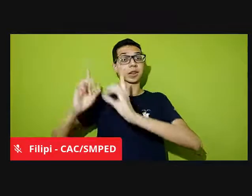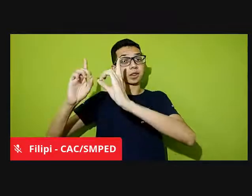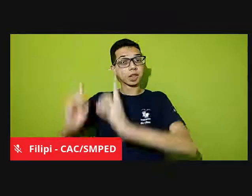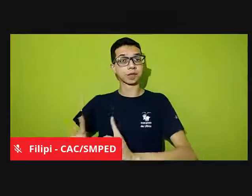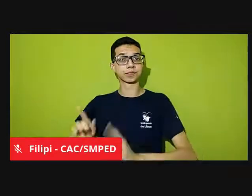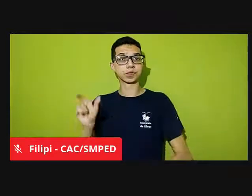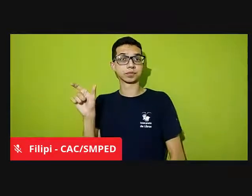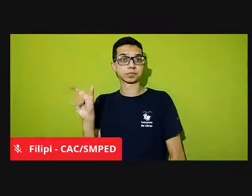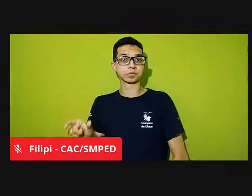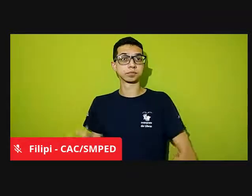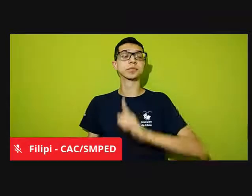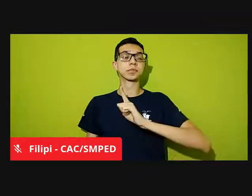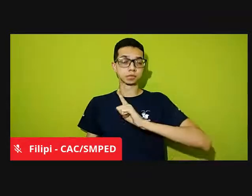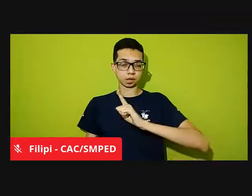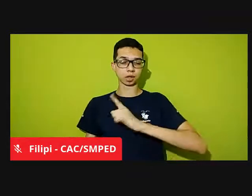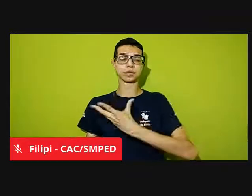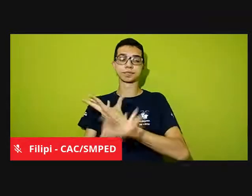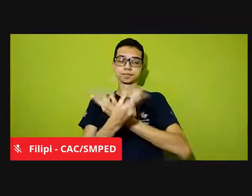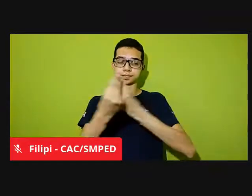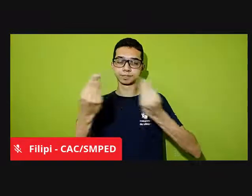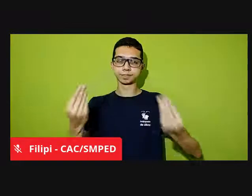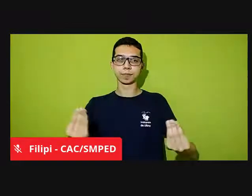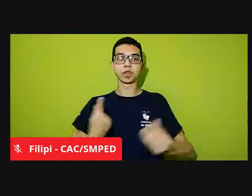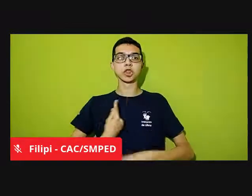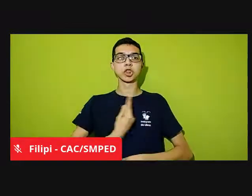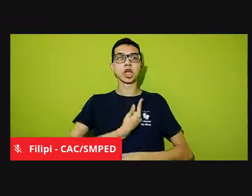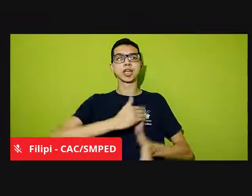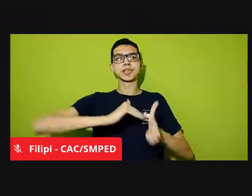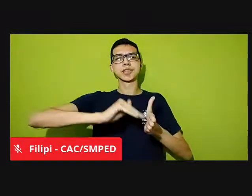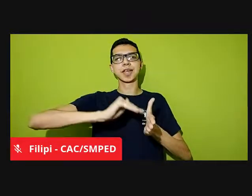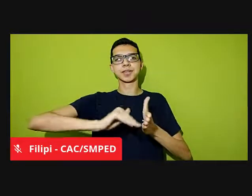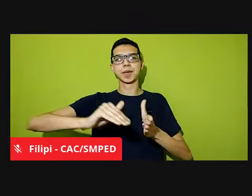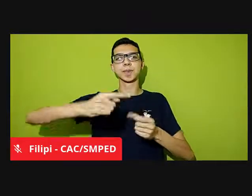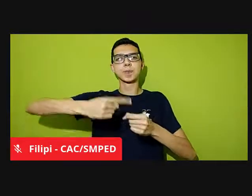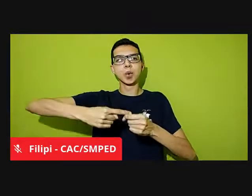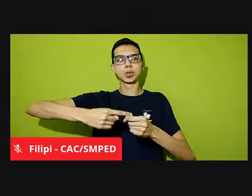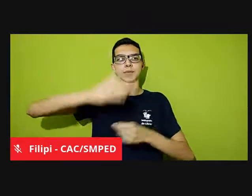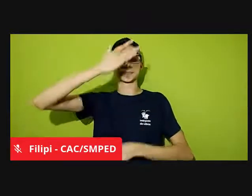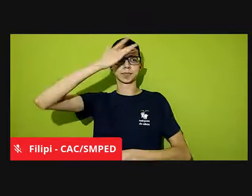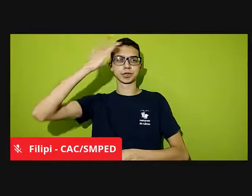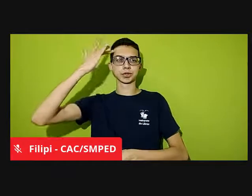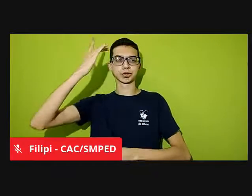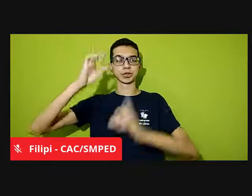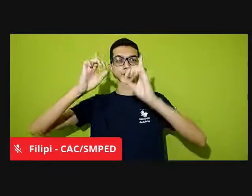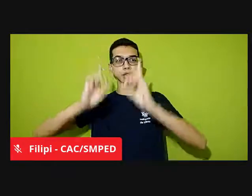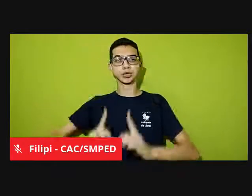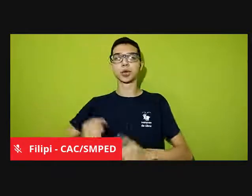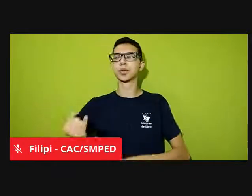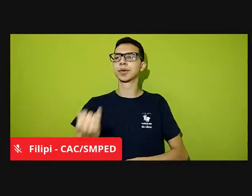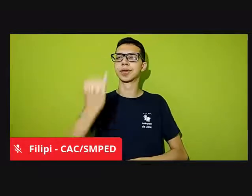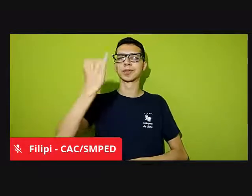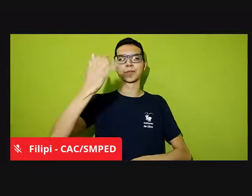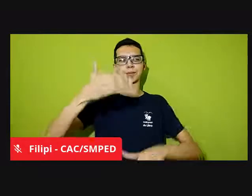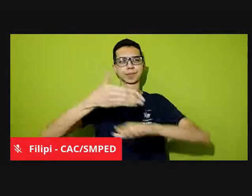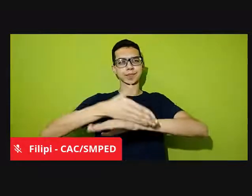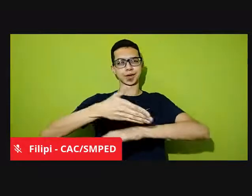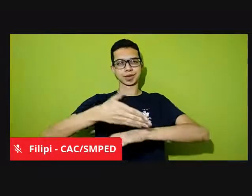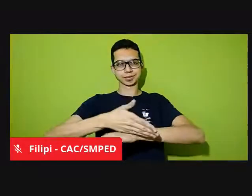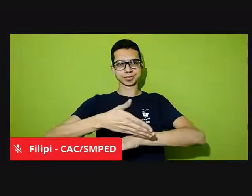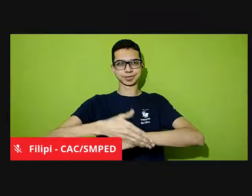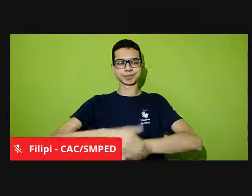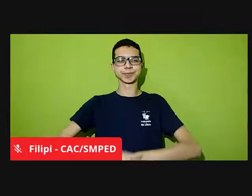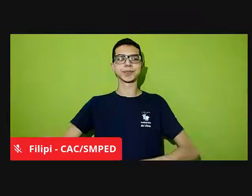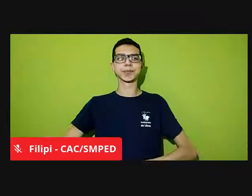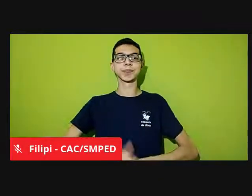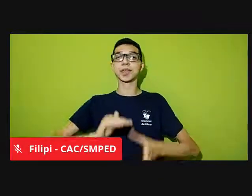da Secretaria Municipal da Pessoa com Deficiência, tem sido extremamente importante participar desse processo. A secretaria